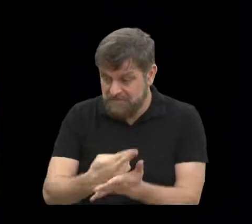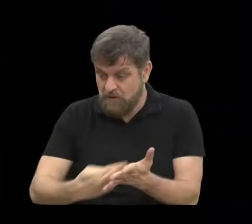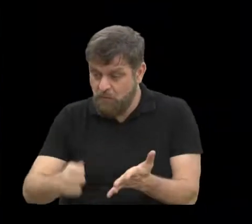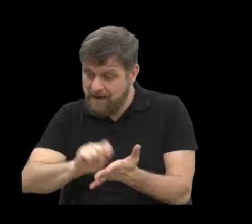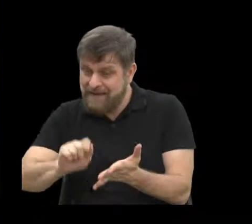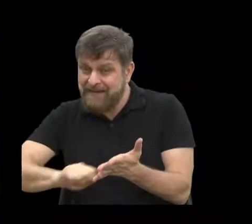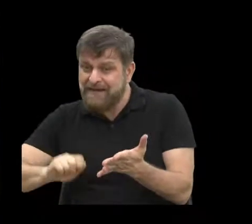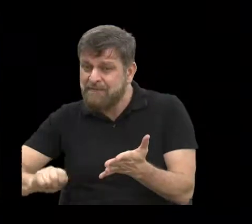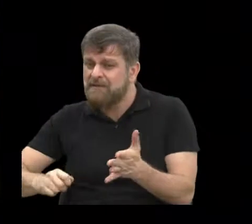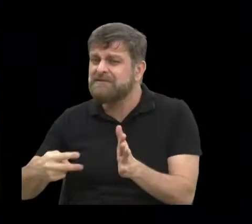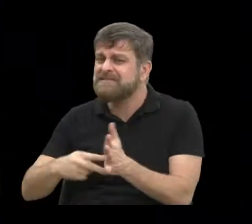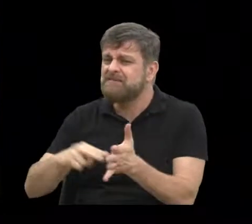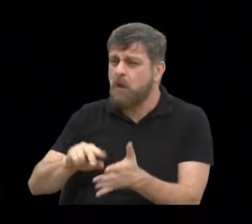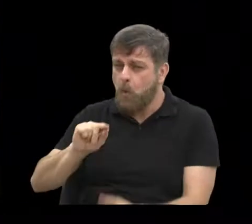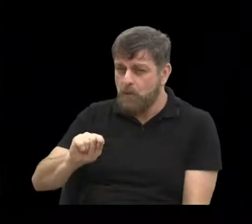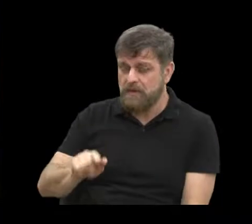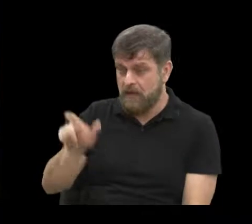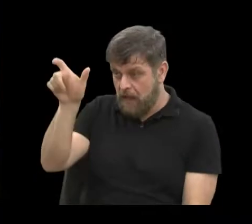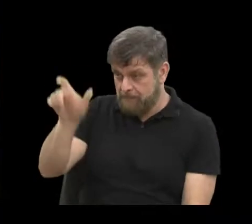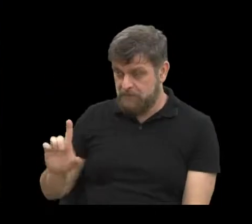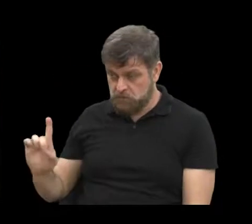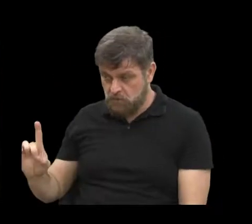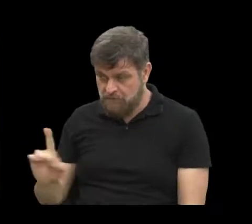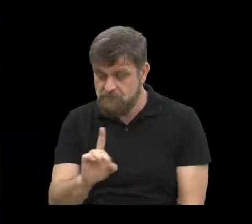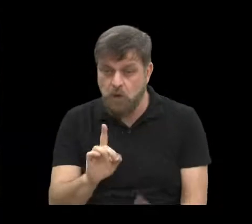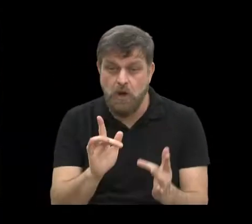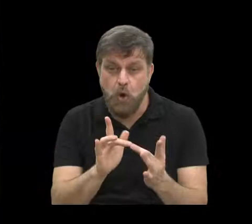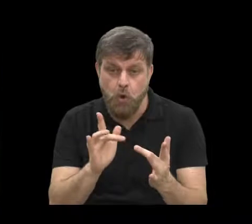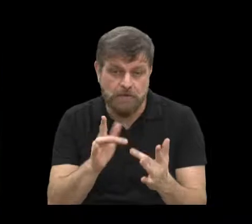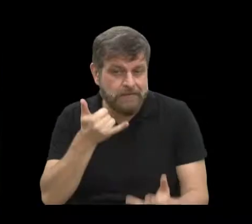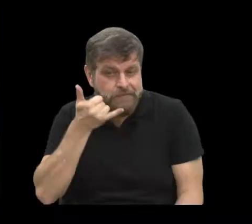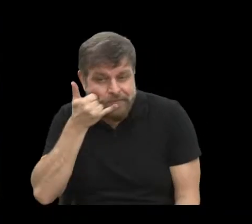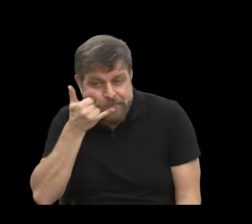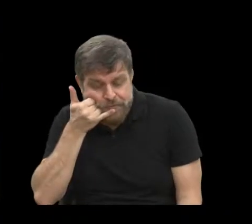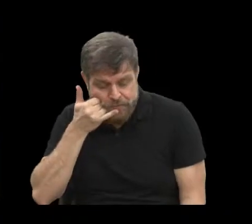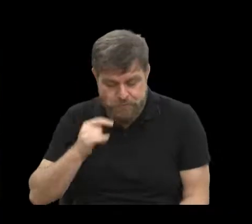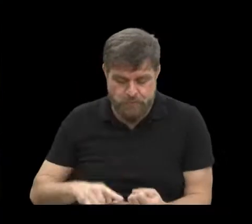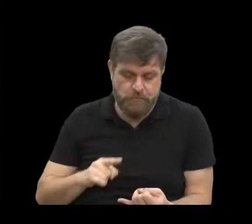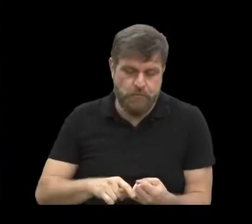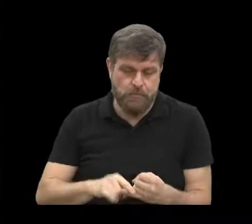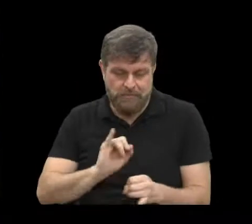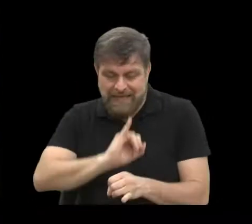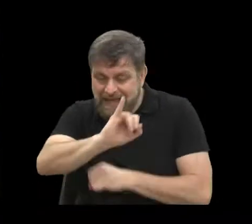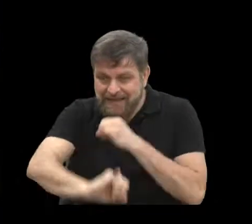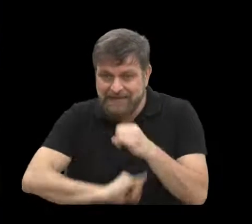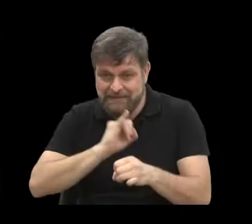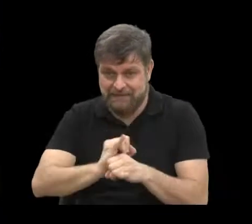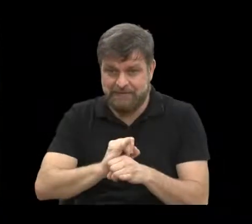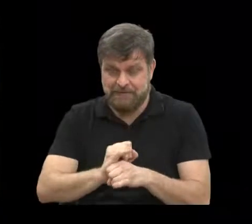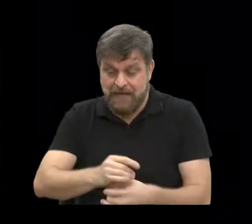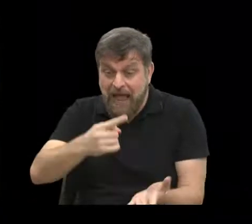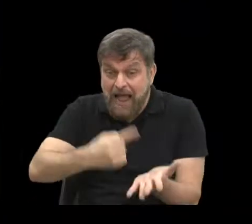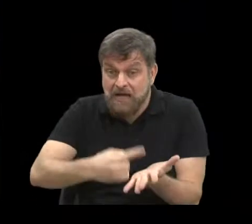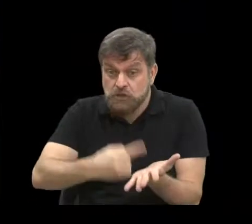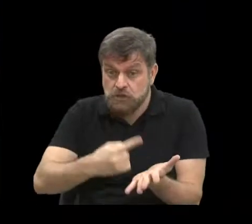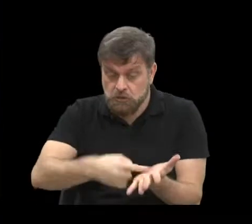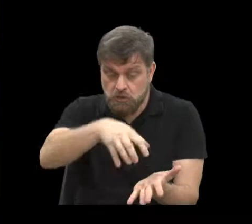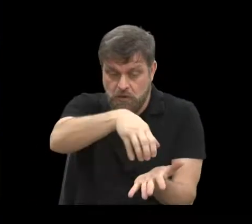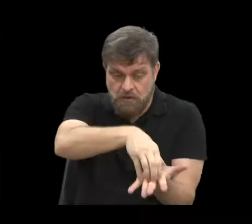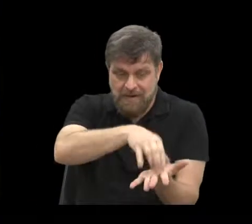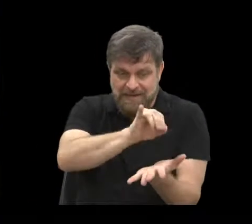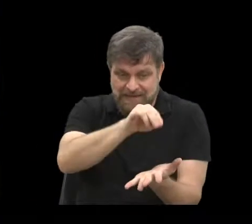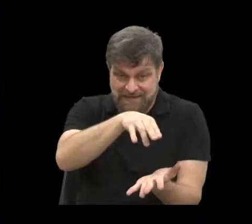que significa isso? Desde o dia que eu entro em contato, por telefone, eu entro lá na internet e agendo. Então, se o benefício